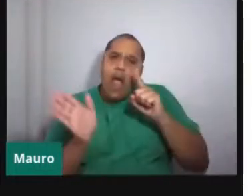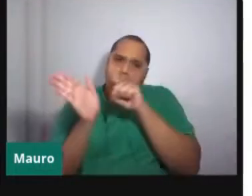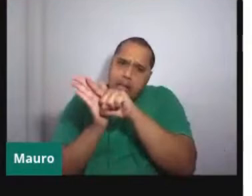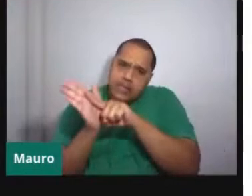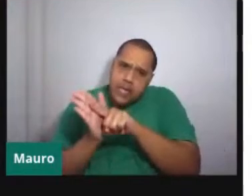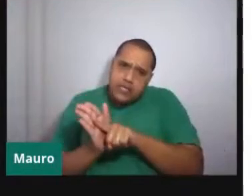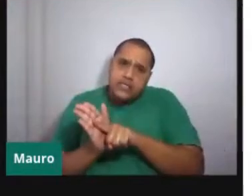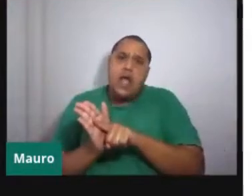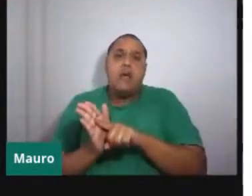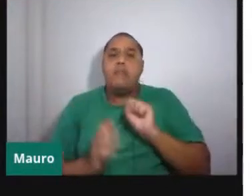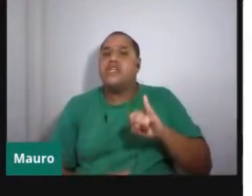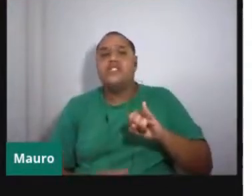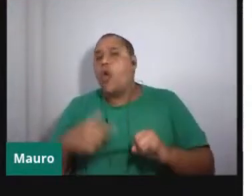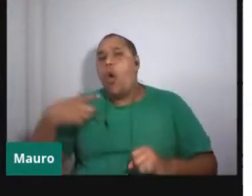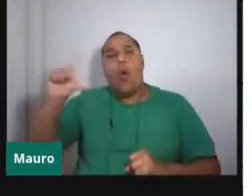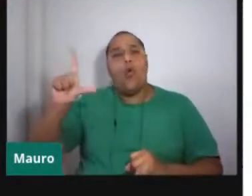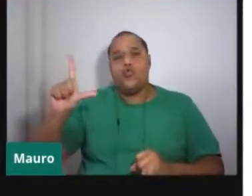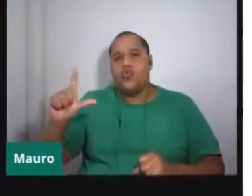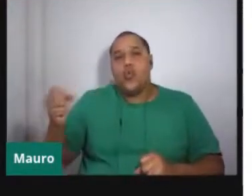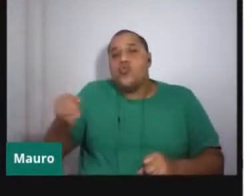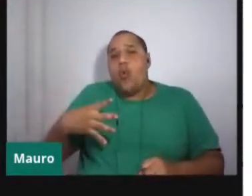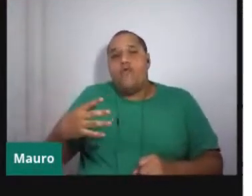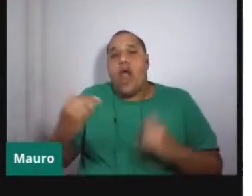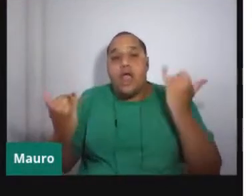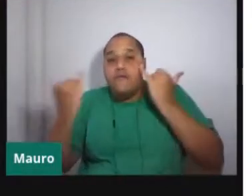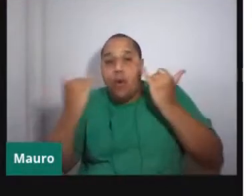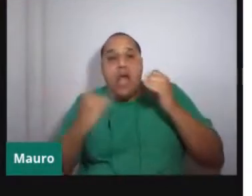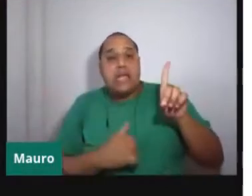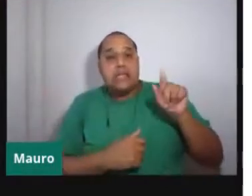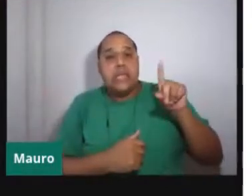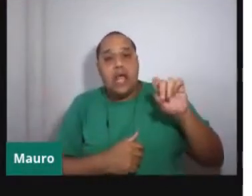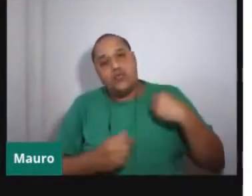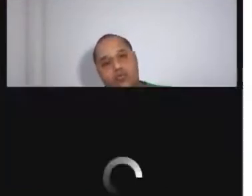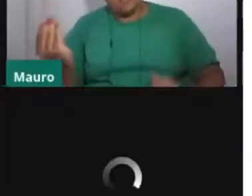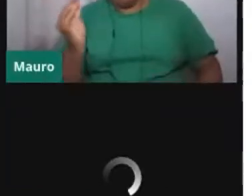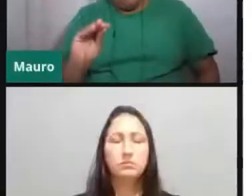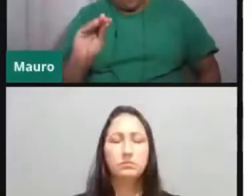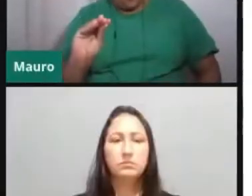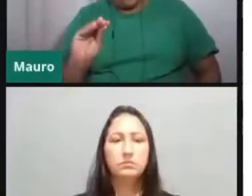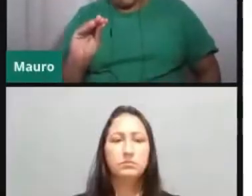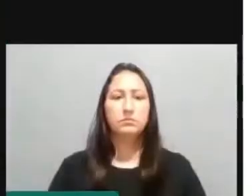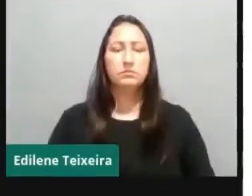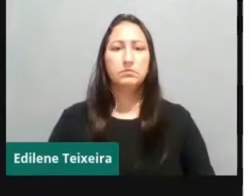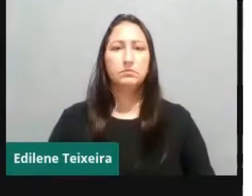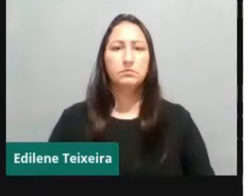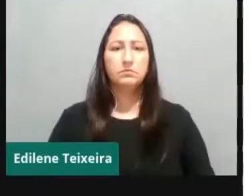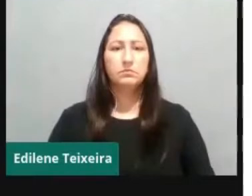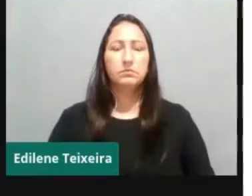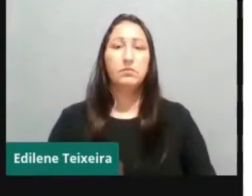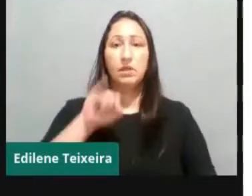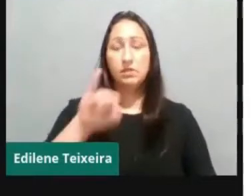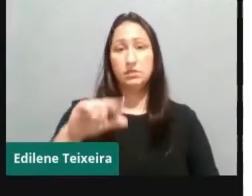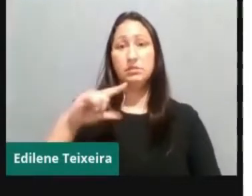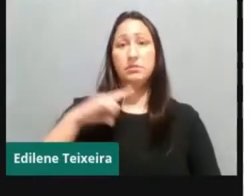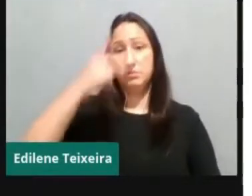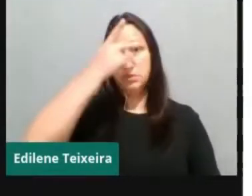tiver um novo sujeito, eu posso dizer, dependendo de onde ele se localiza nessa relação aqui, se ele é paciente ou se ele é